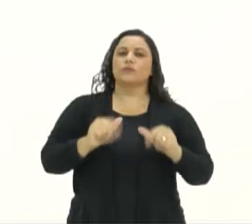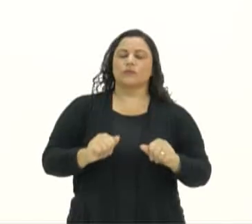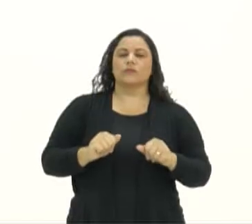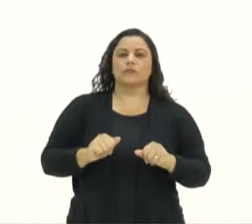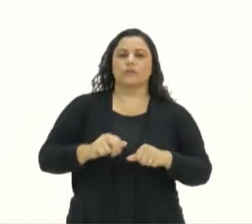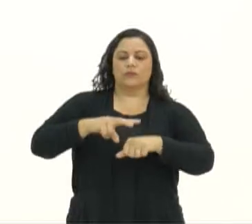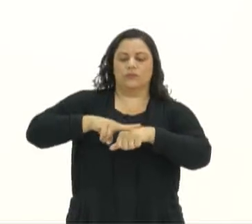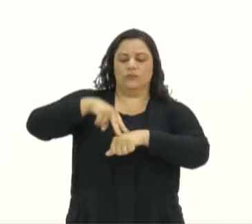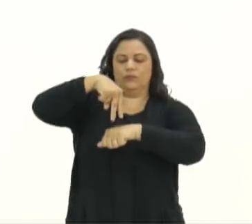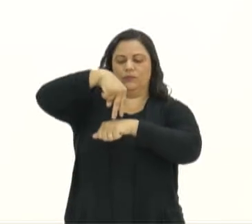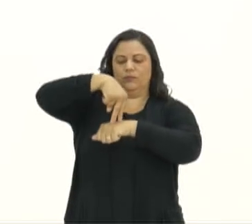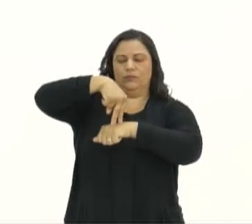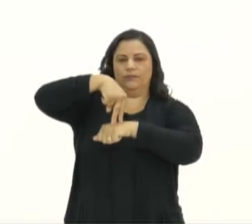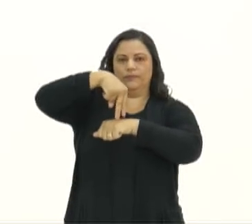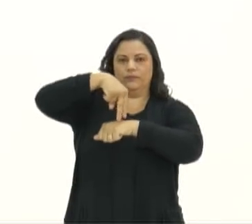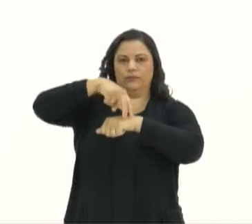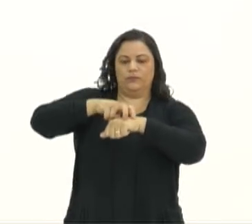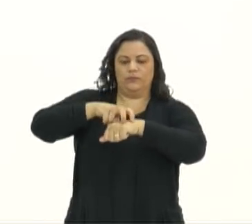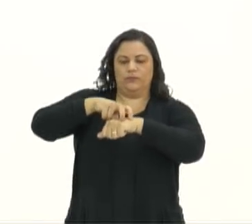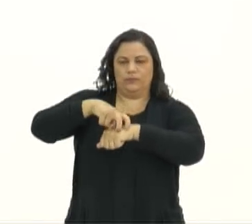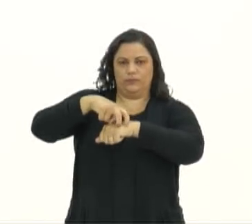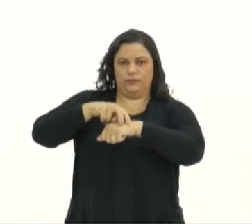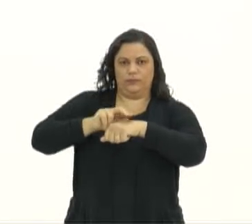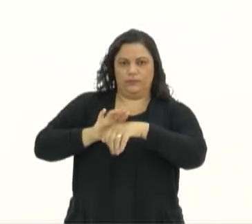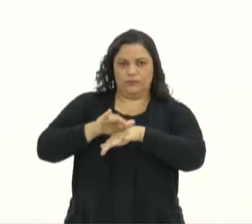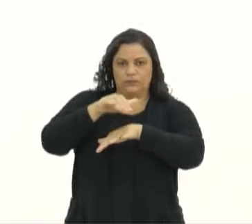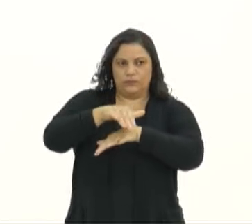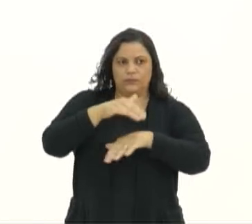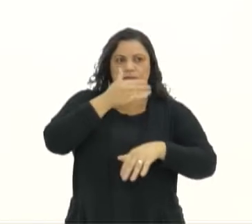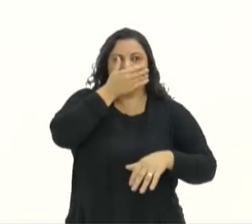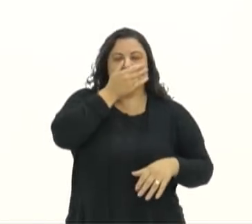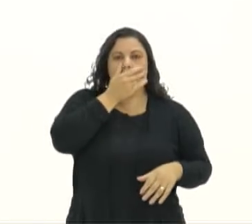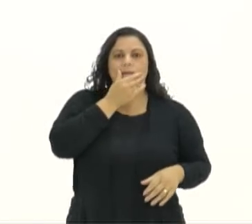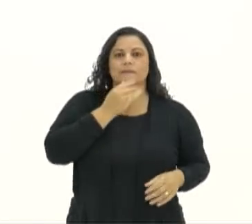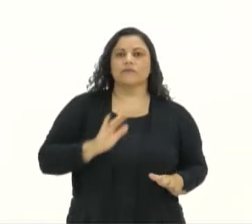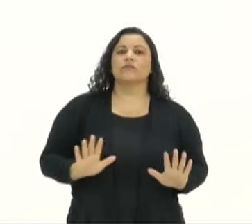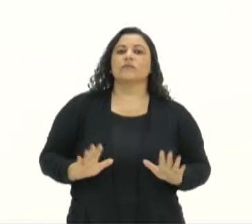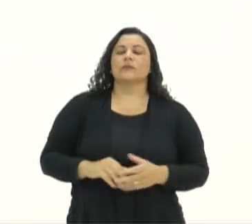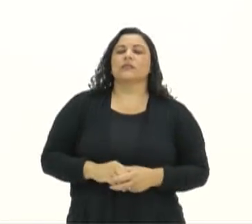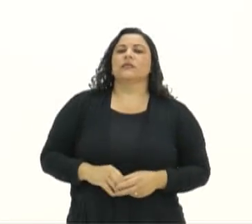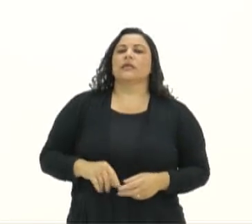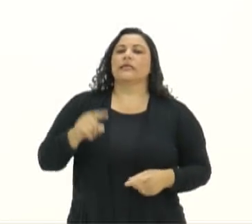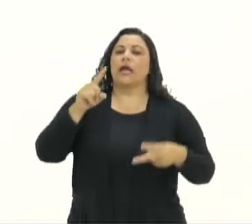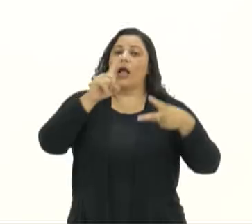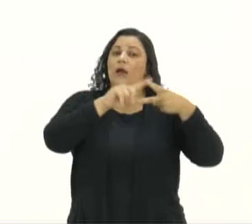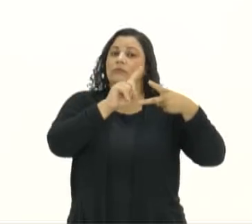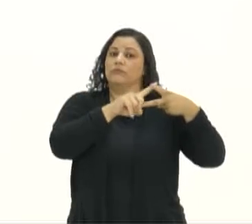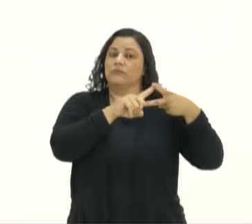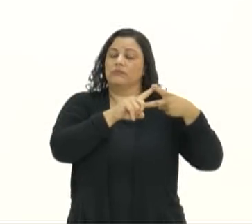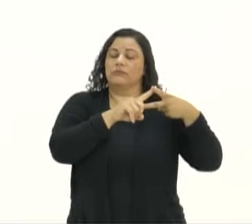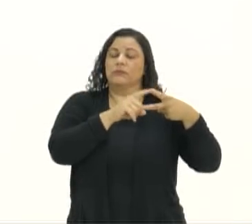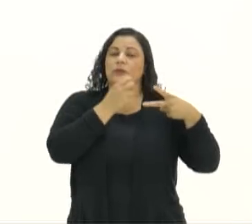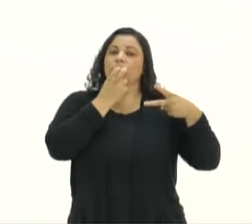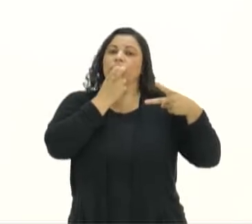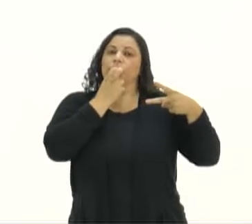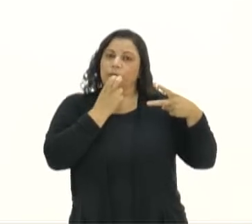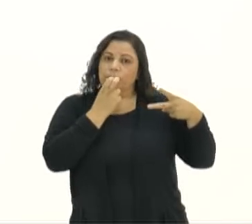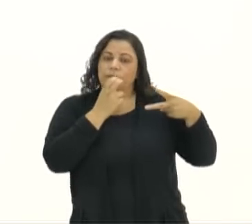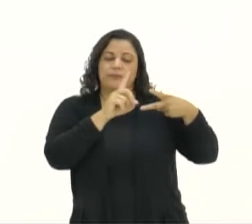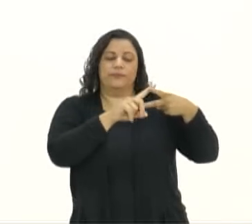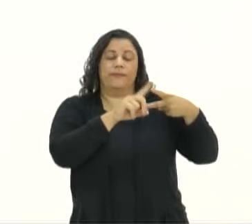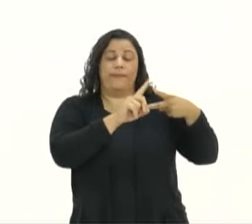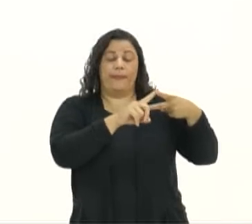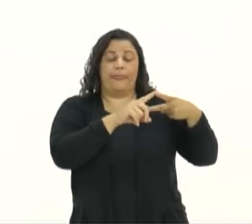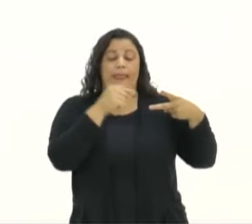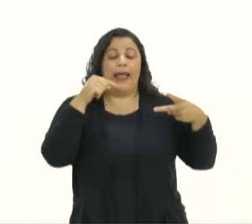ali no bloco de saída. O árbitro dá 2 ordens. Primeiro ele manda as